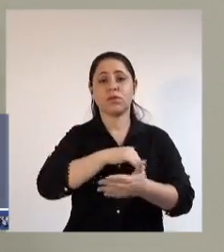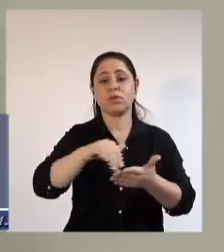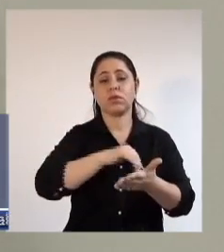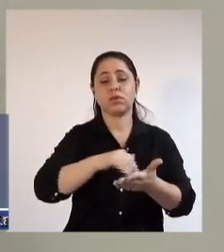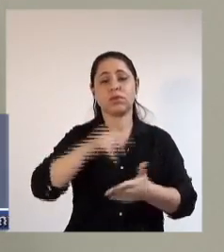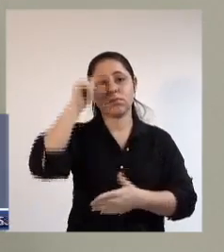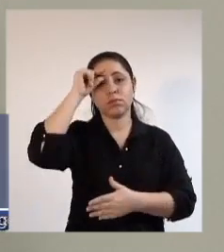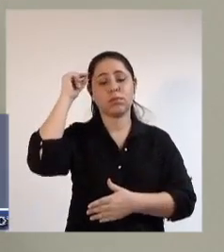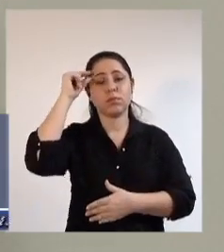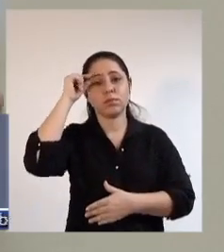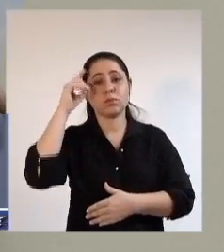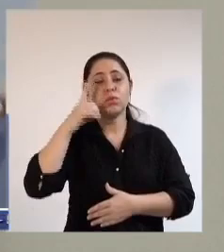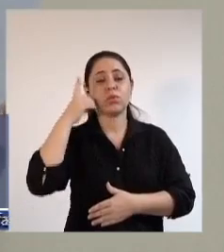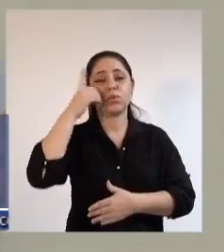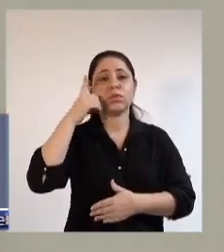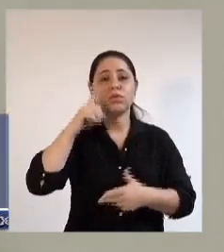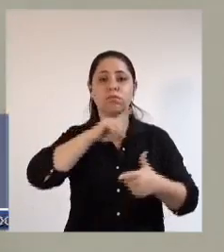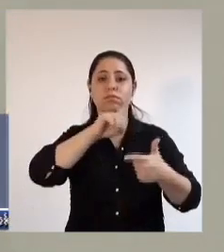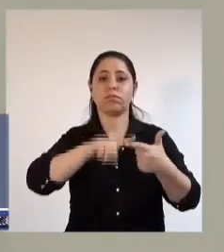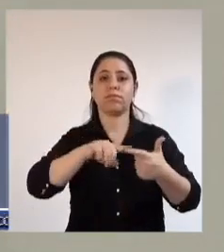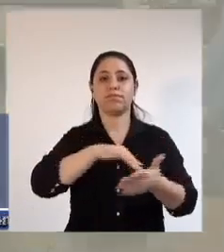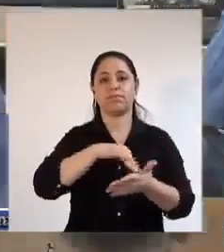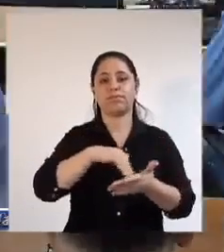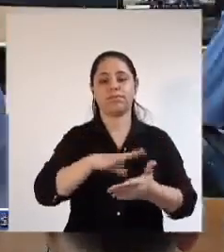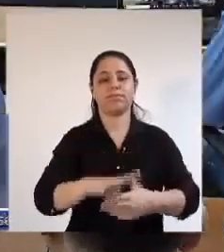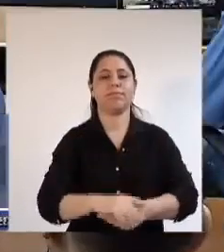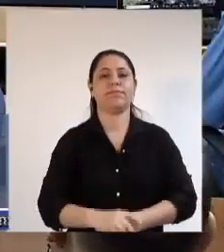herculano borges segundo secretário